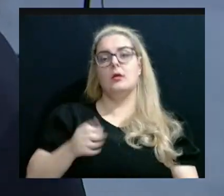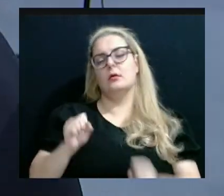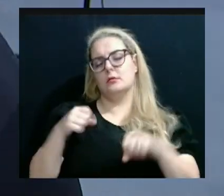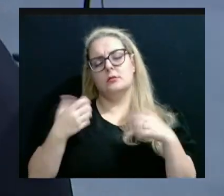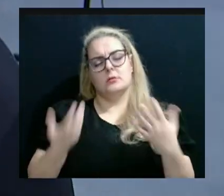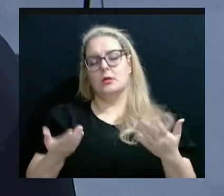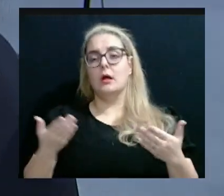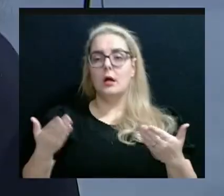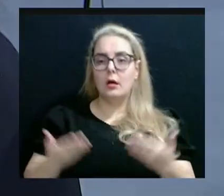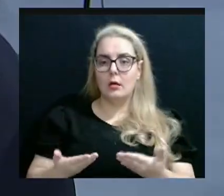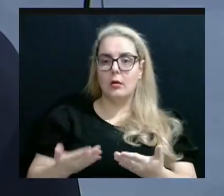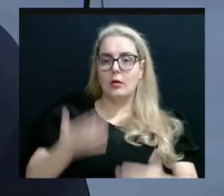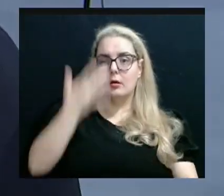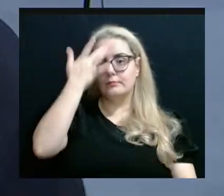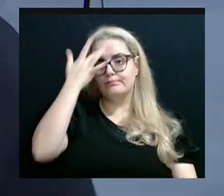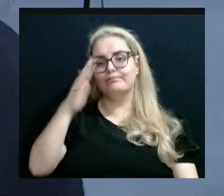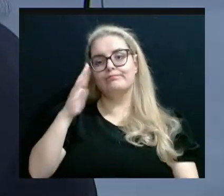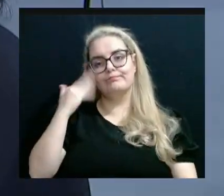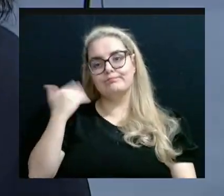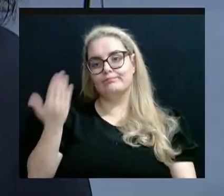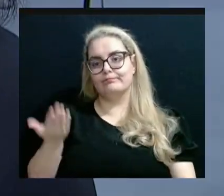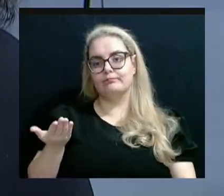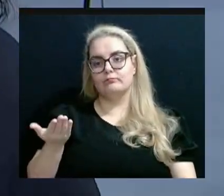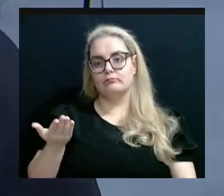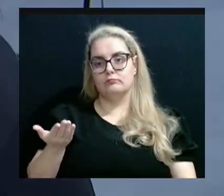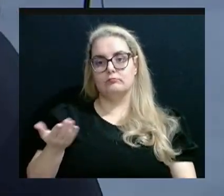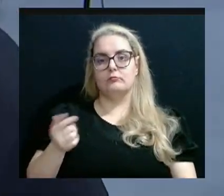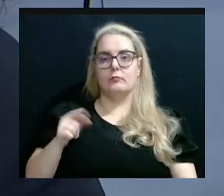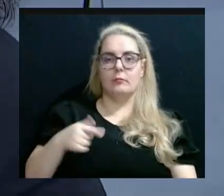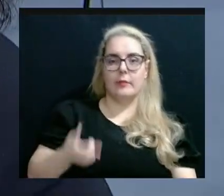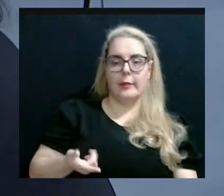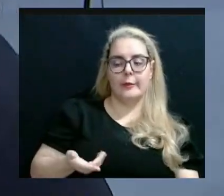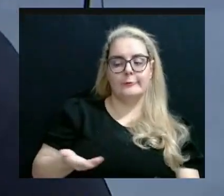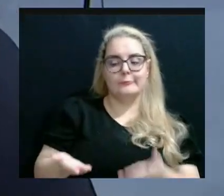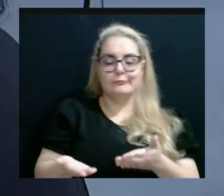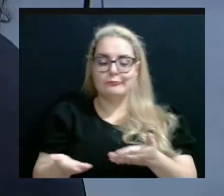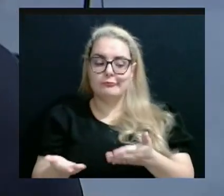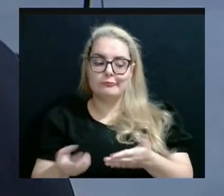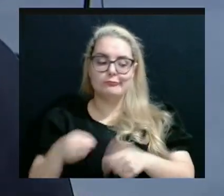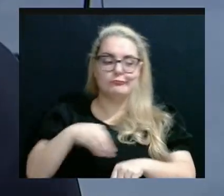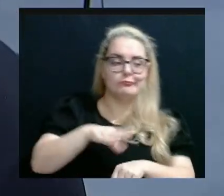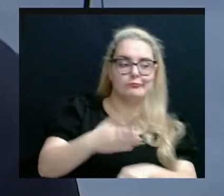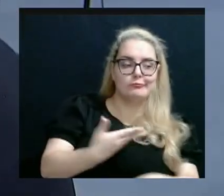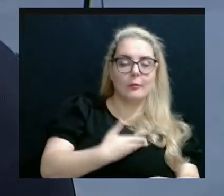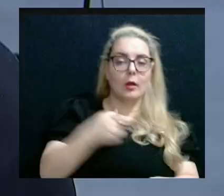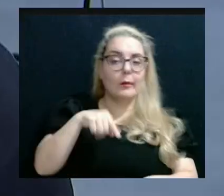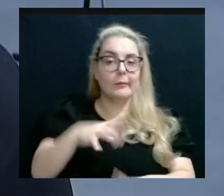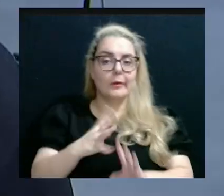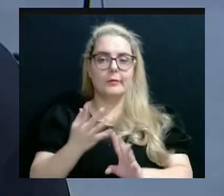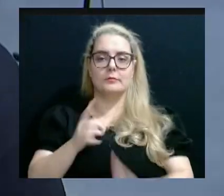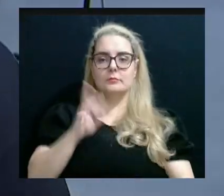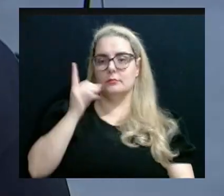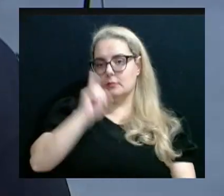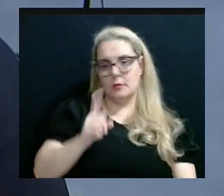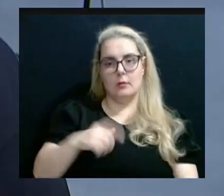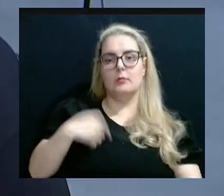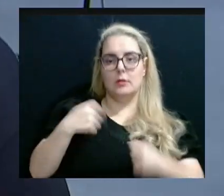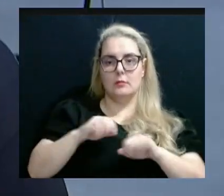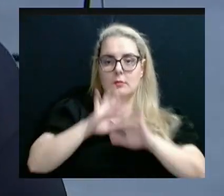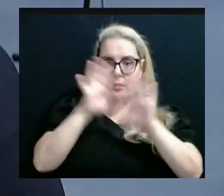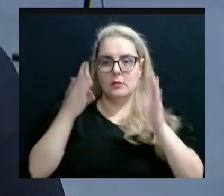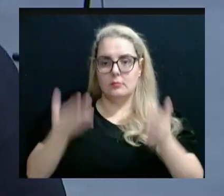agora, a gente nunca sabe, né? Se é o jeitinho, é o que indica, é o amigo que está lá. Não, a gente precisa ter transparência